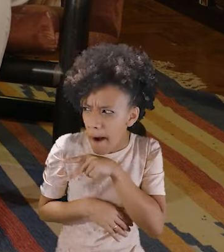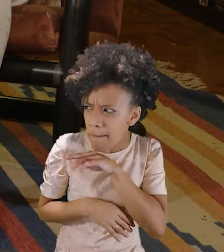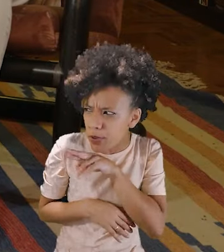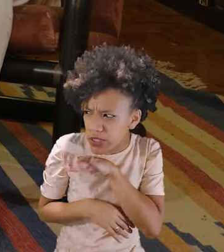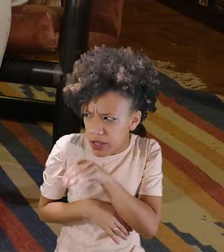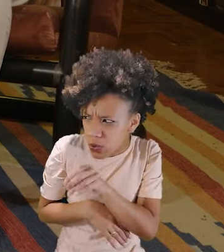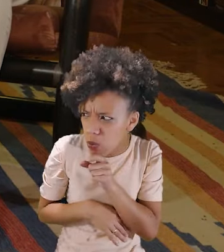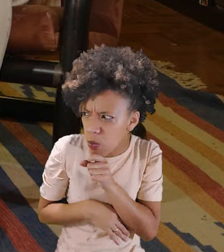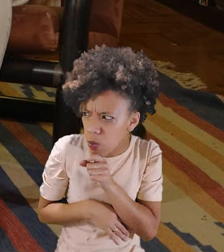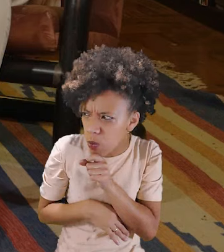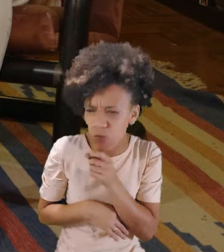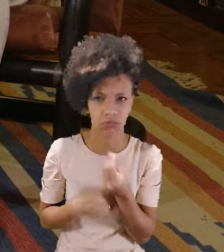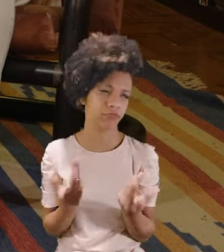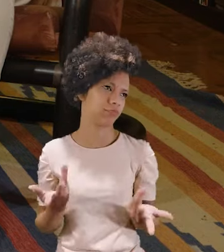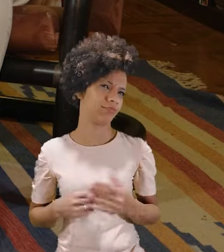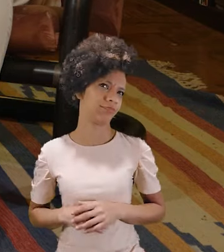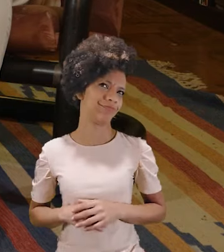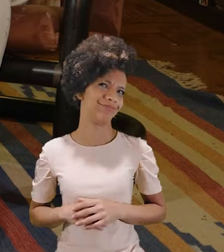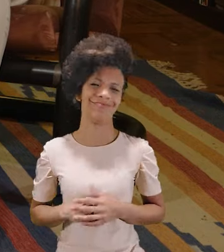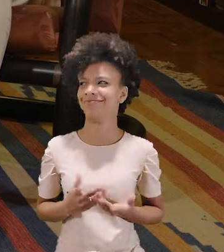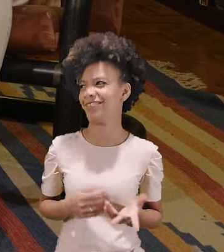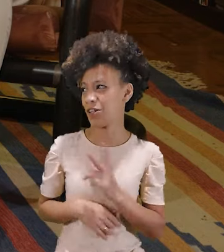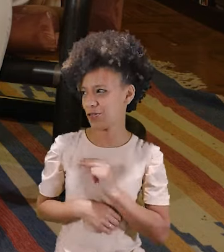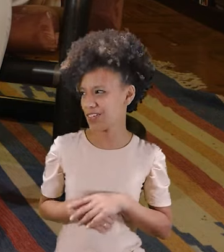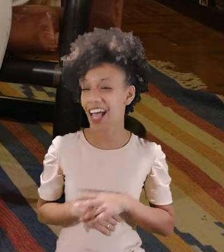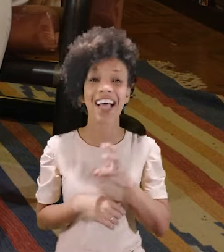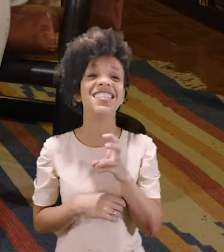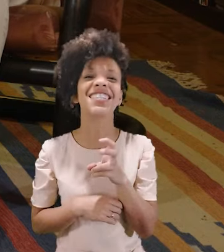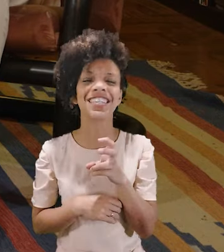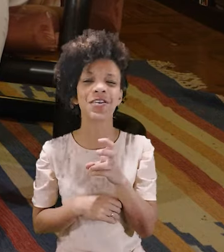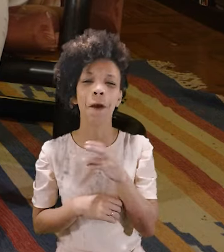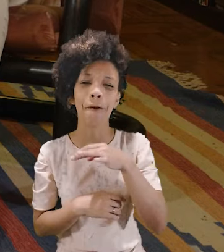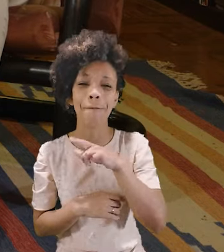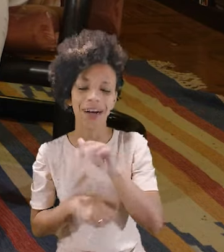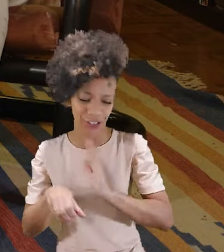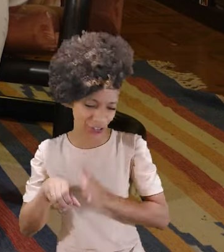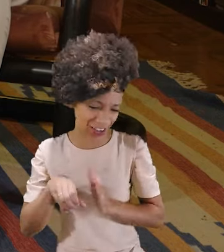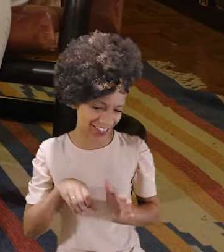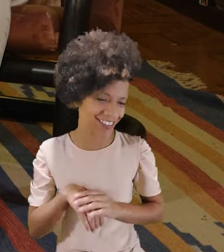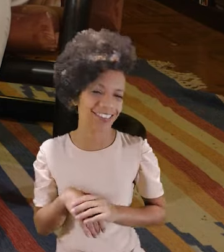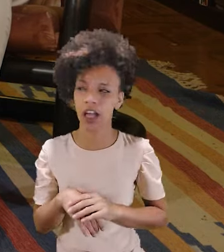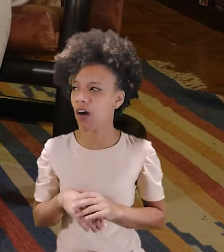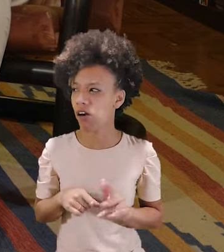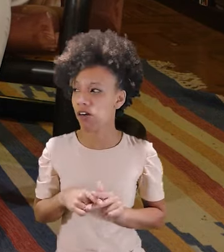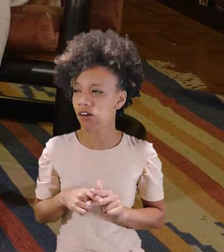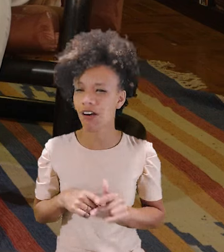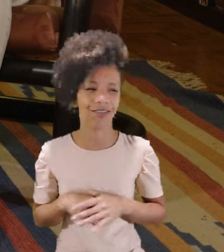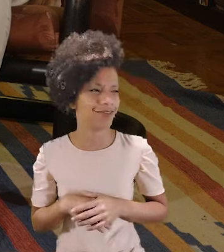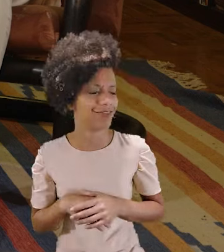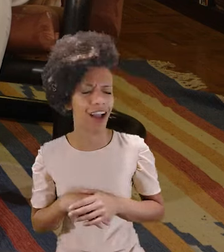horas quanto magnésio cara e tiro que mais cedo tem uma segunda uma coisa um